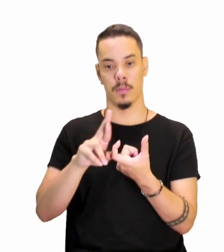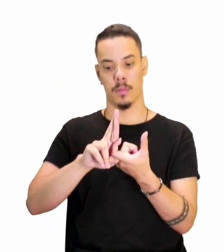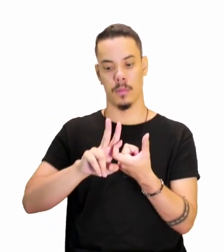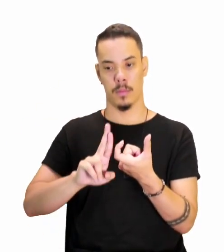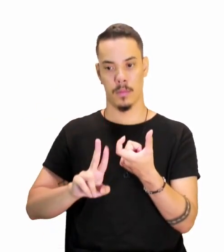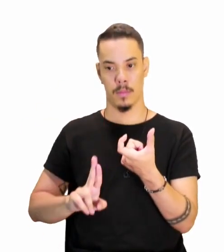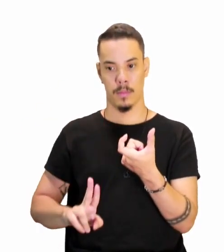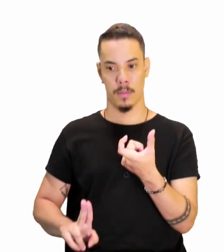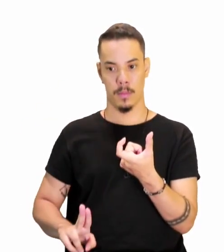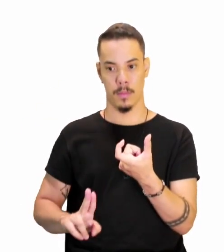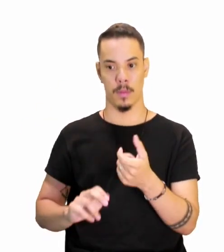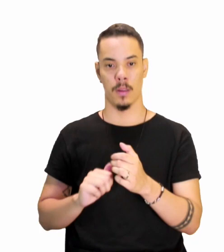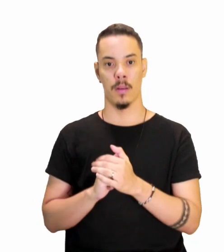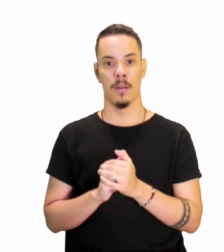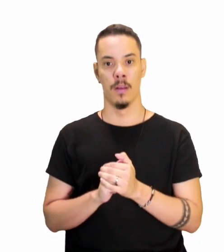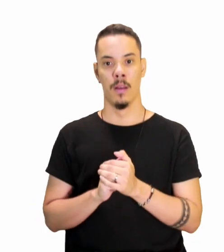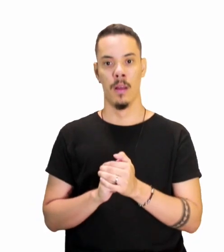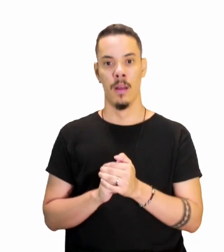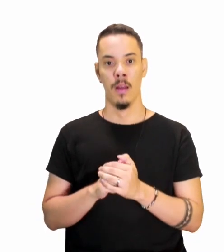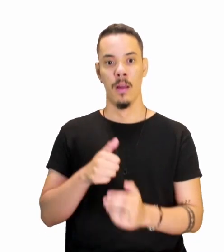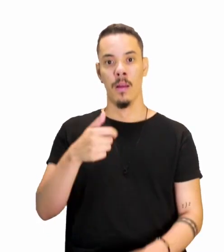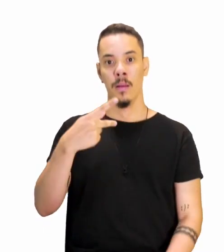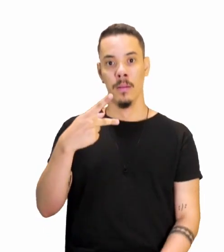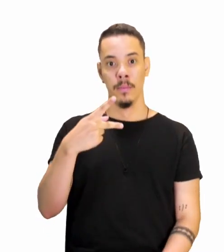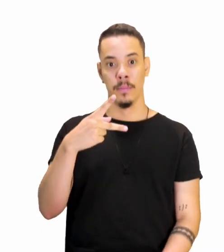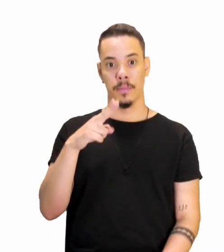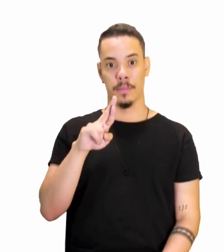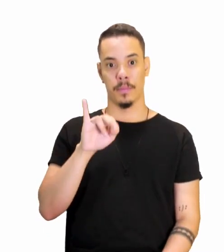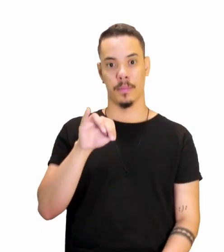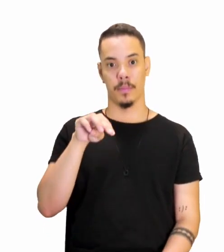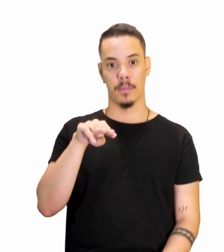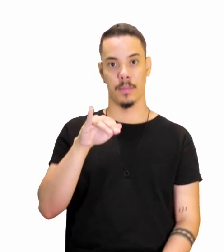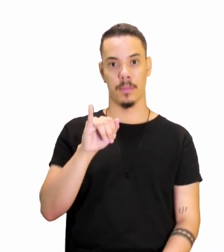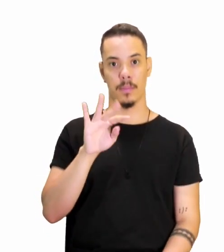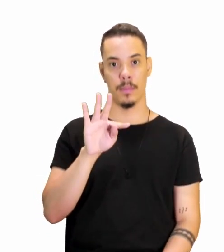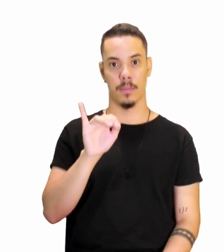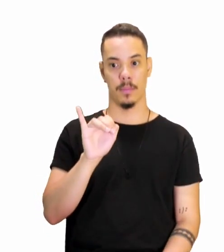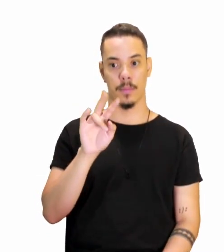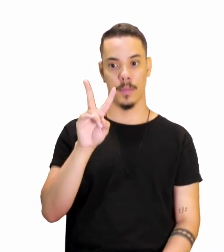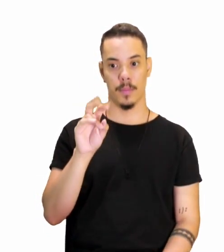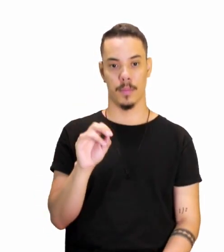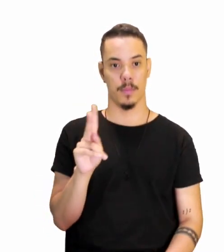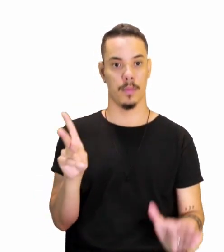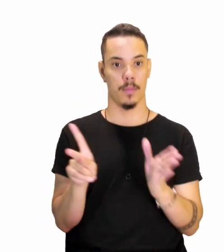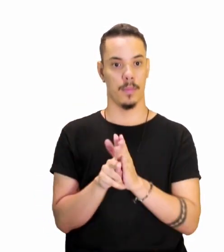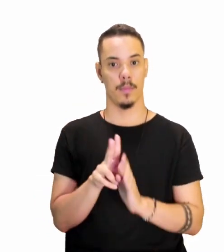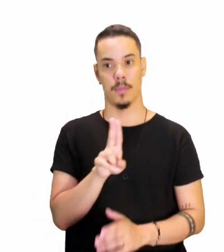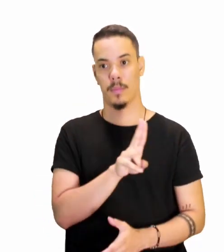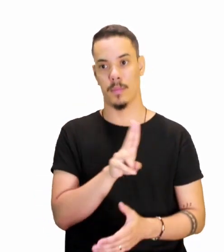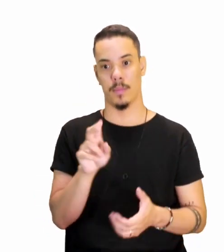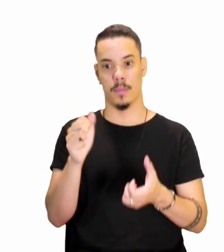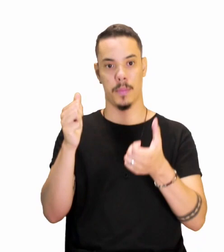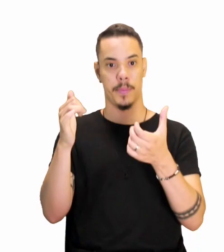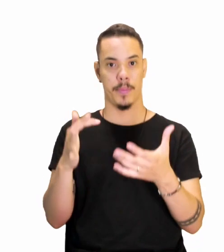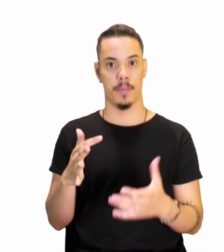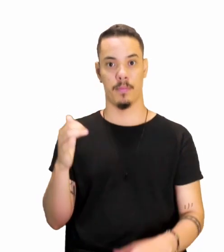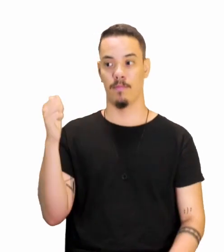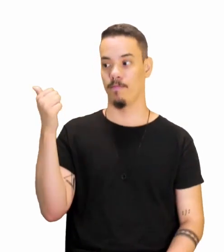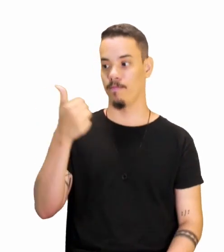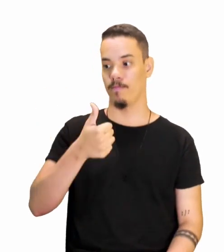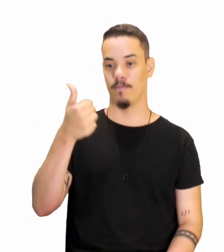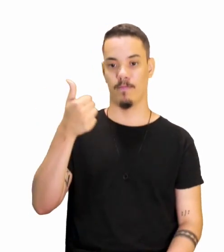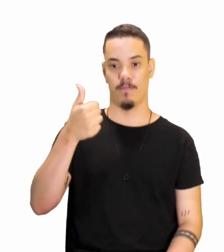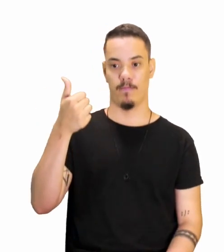um radical. Primitivo, o próprio nome já diz, Amadinho, o que é primitivo? Que vem